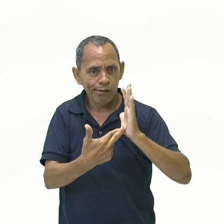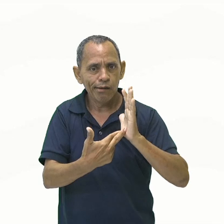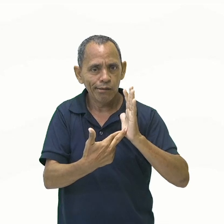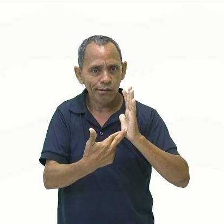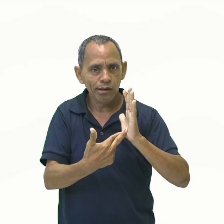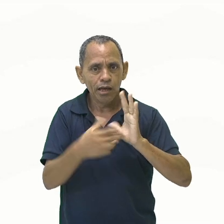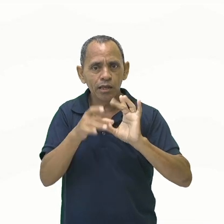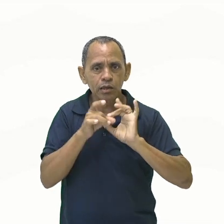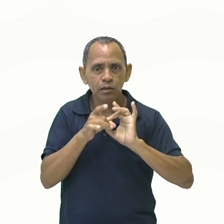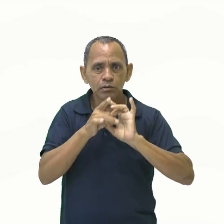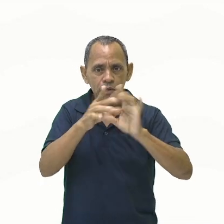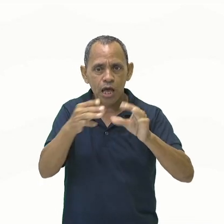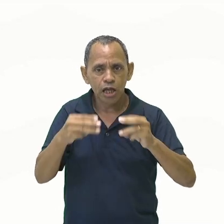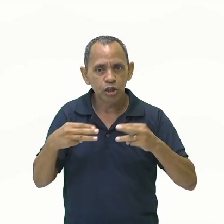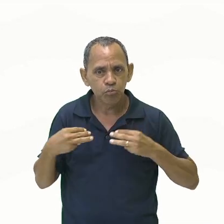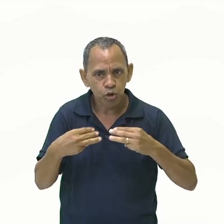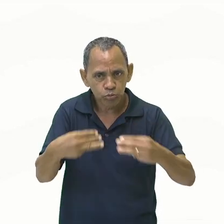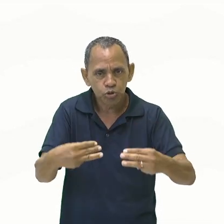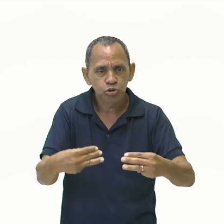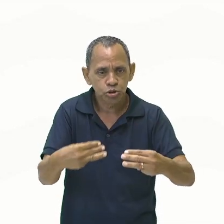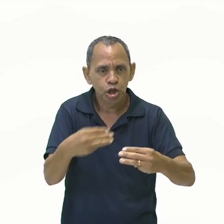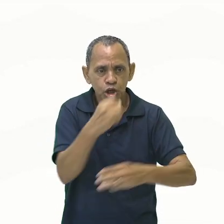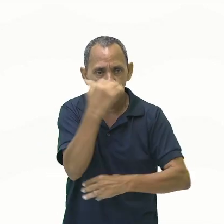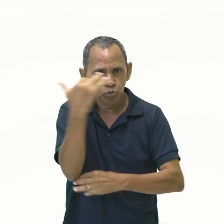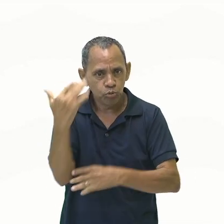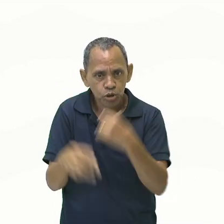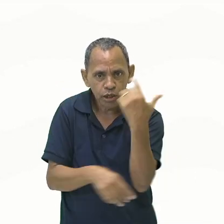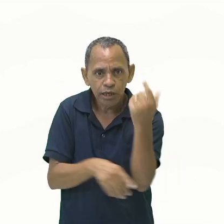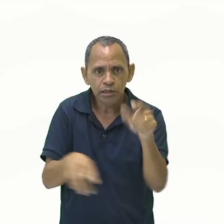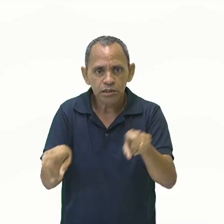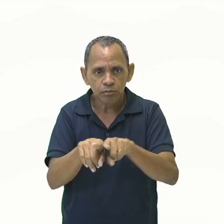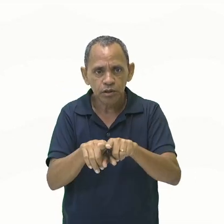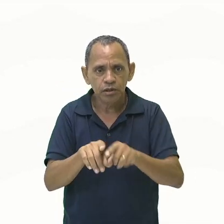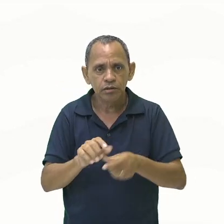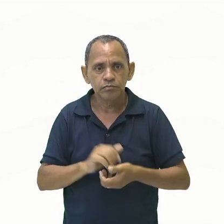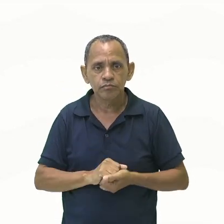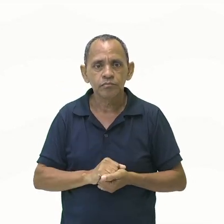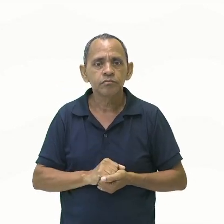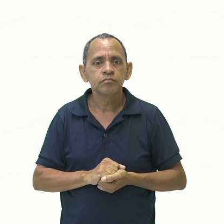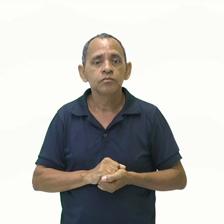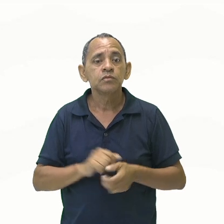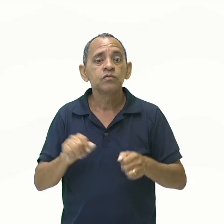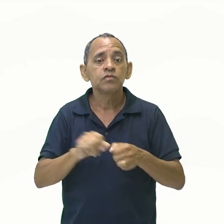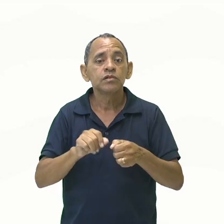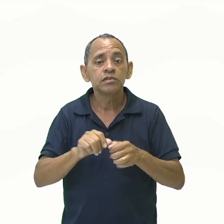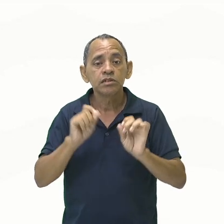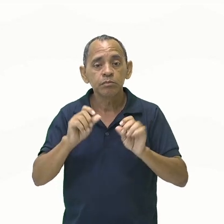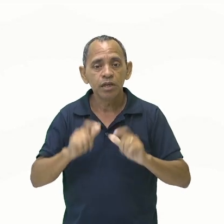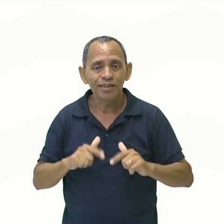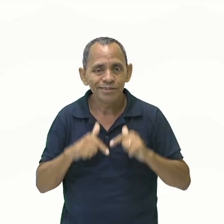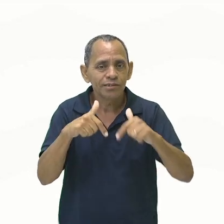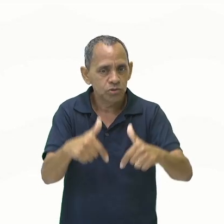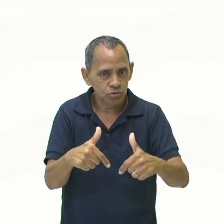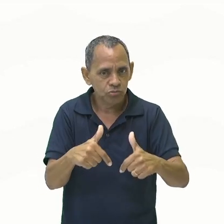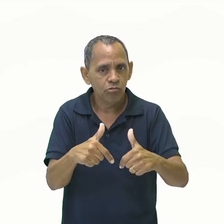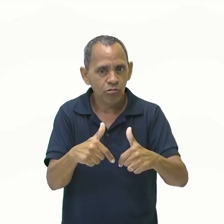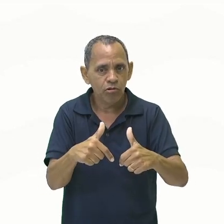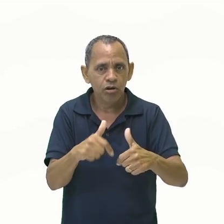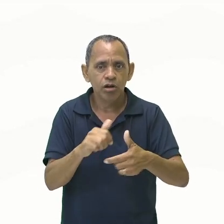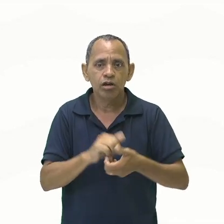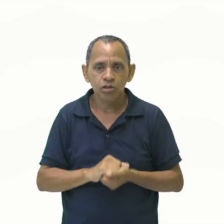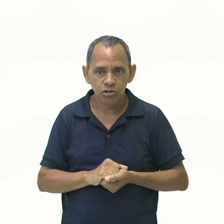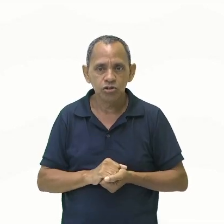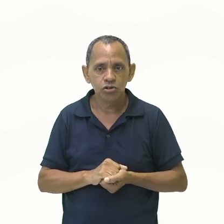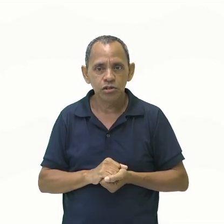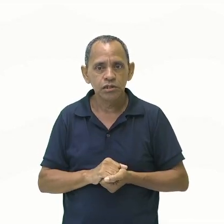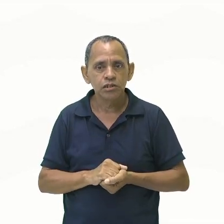do Meio Ambiente, que é o ministério do qual o IBAMA faz parte, certo? E executar ações ali supletivas de competência da